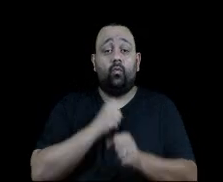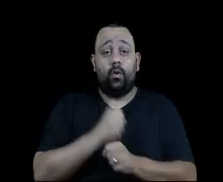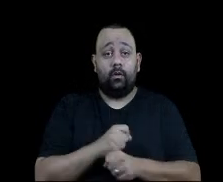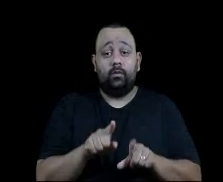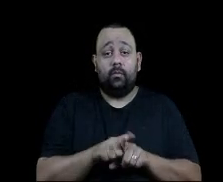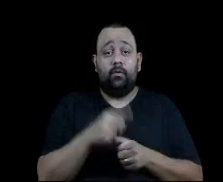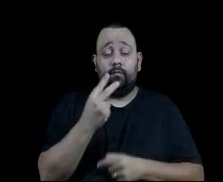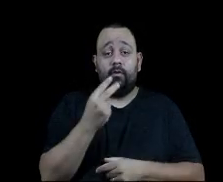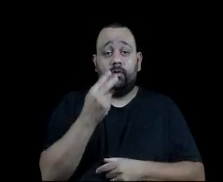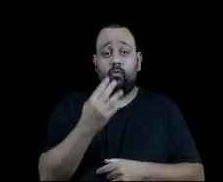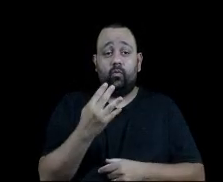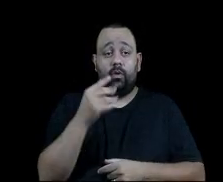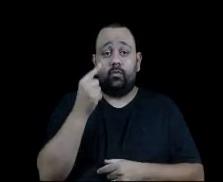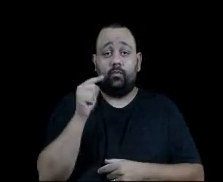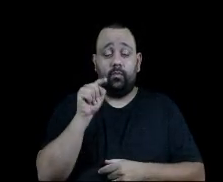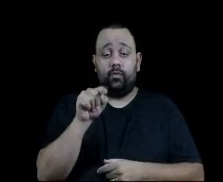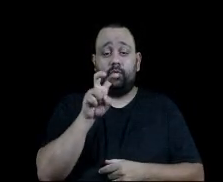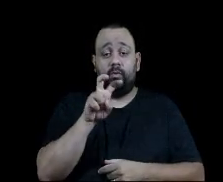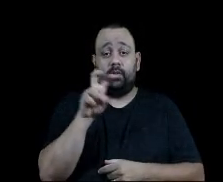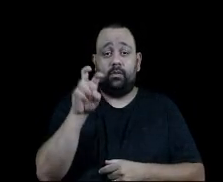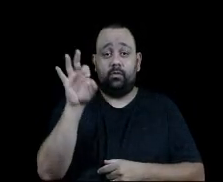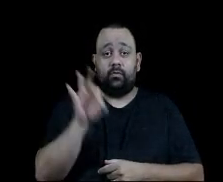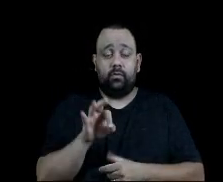23,42% e anualmente de